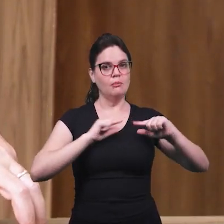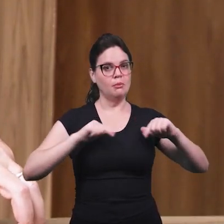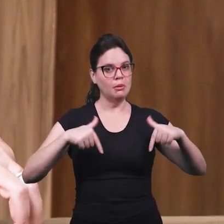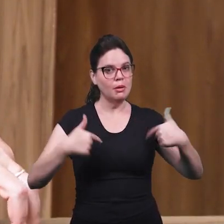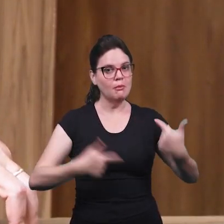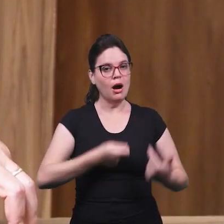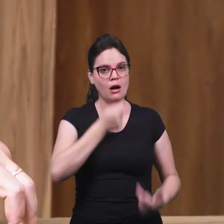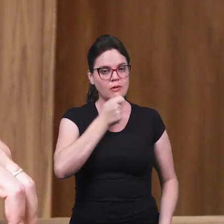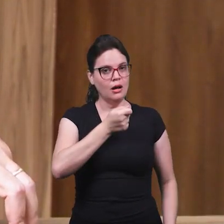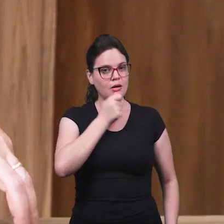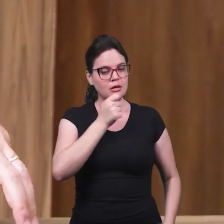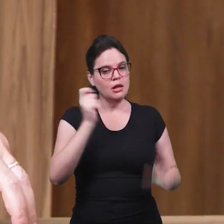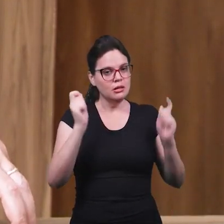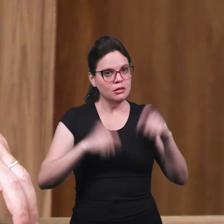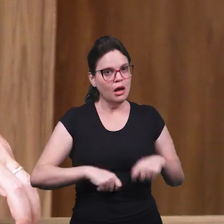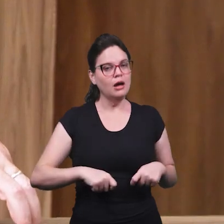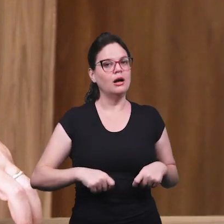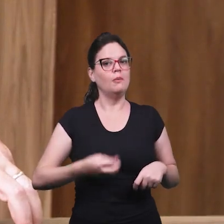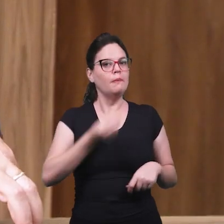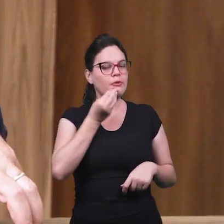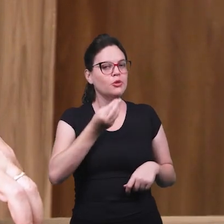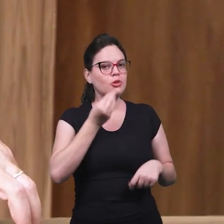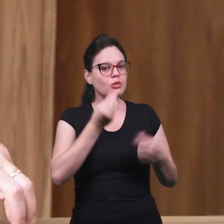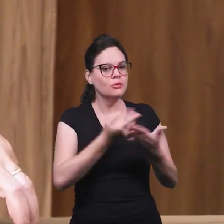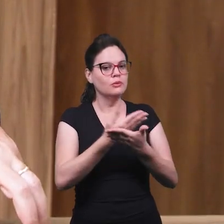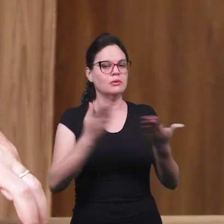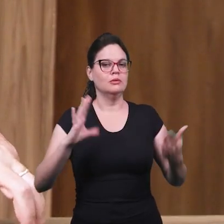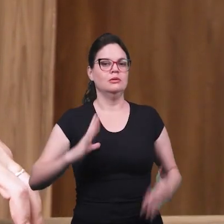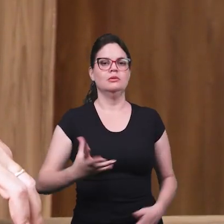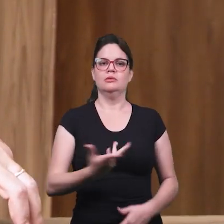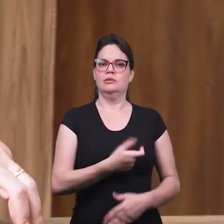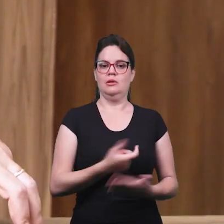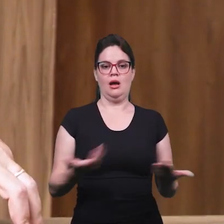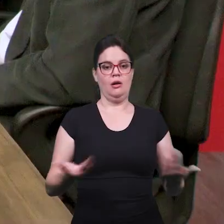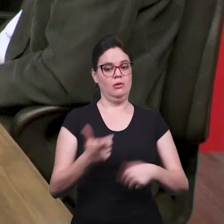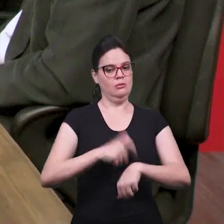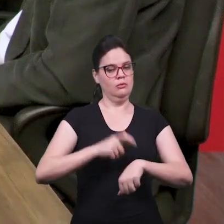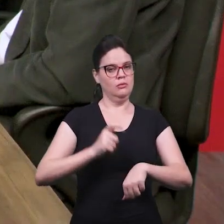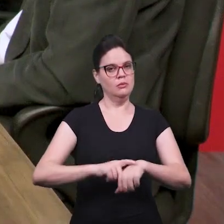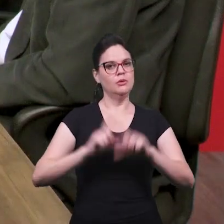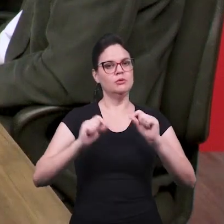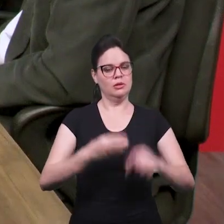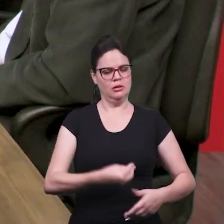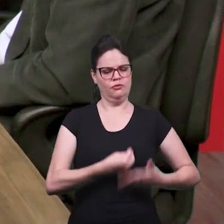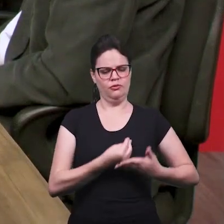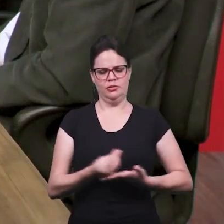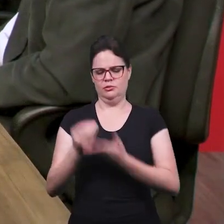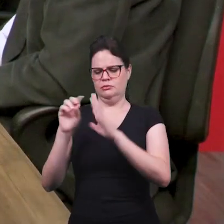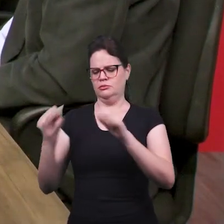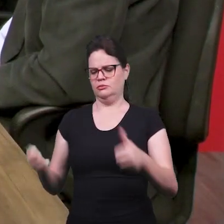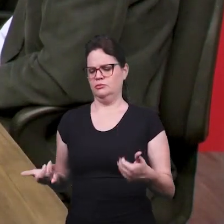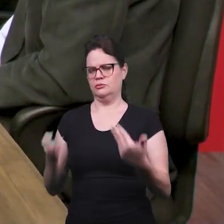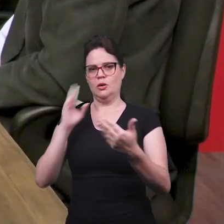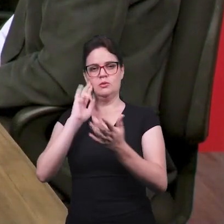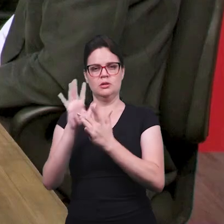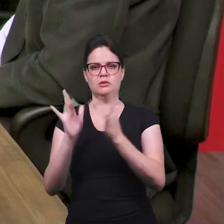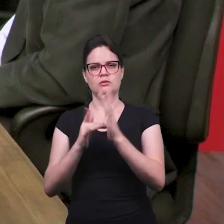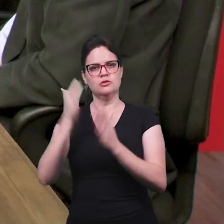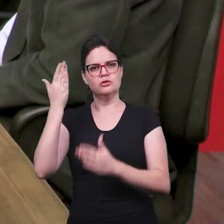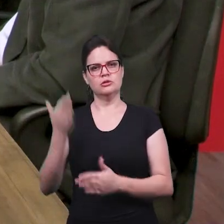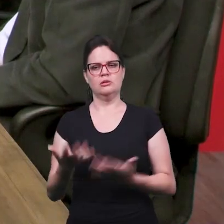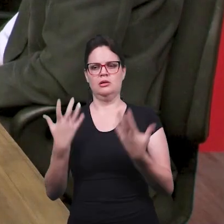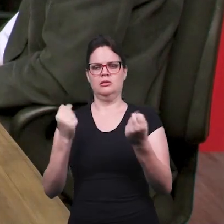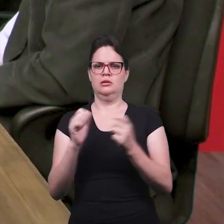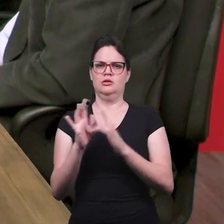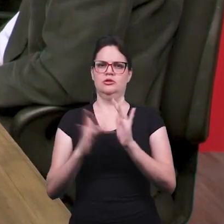há salvação. É momento agora de se voltar para o Senhor, e aceitar Jesus como Salvador